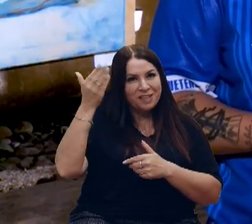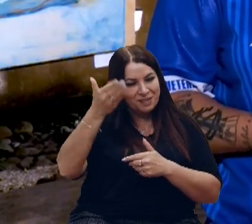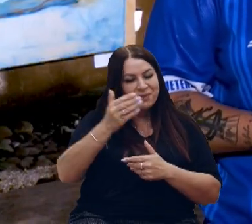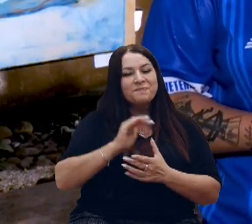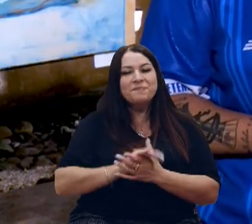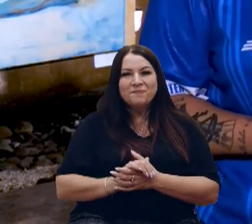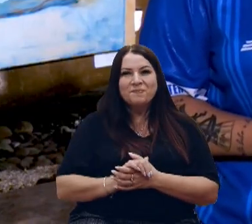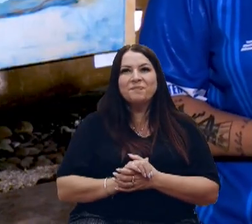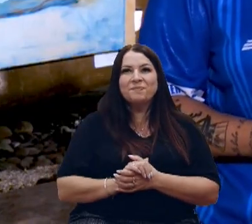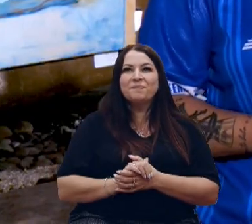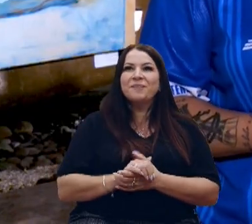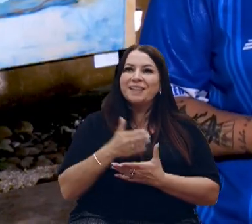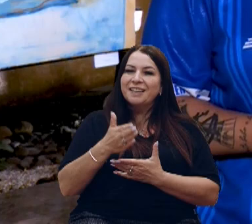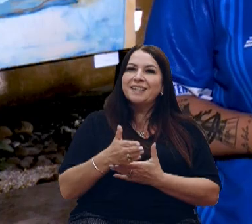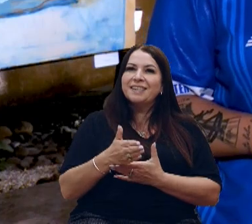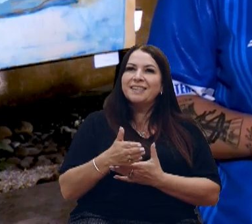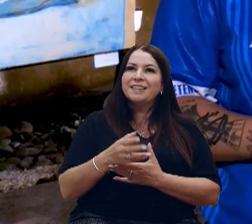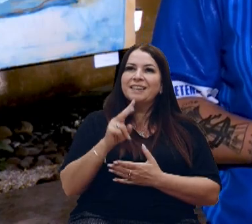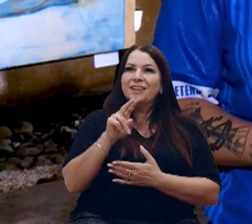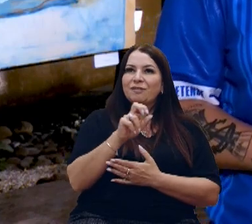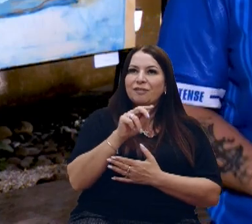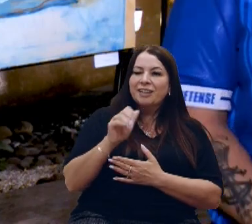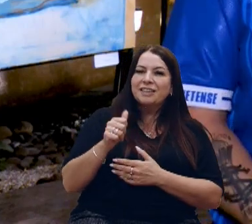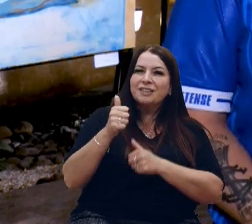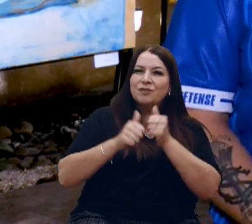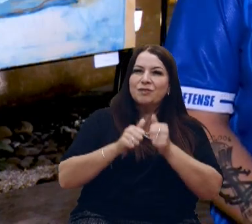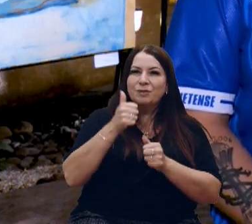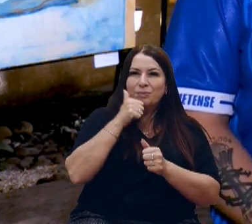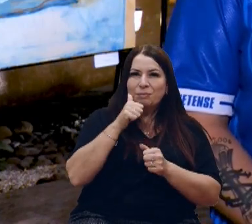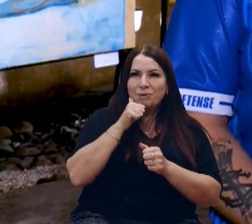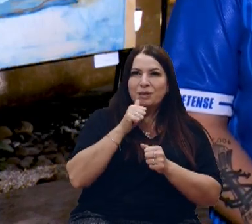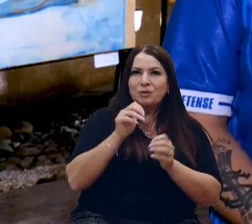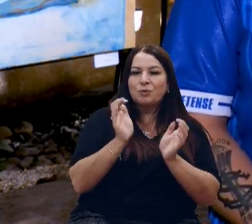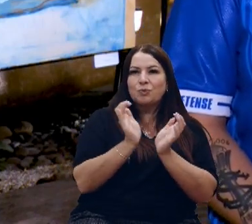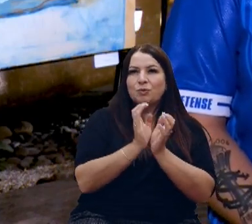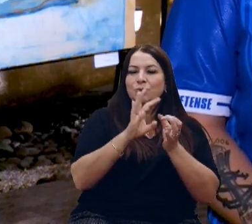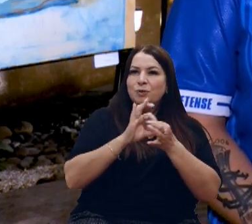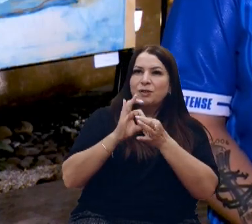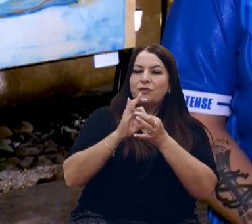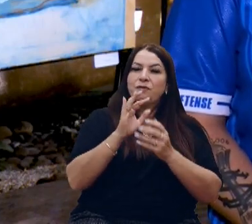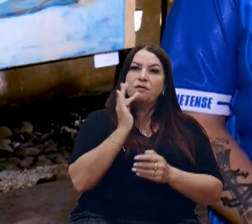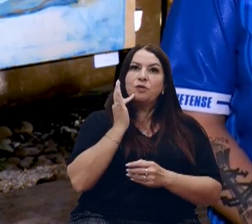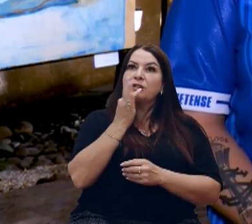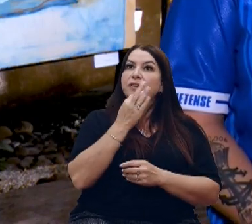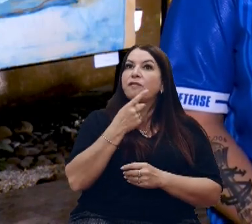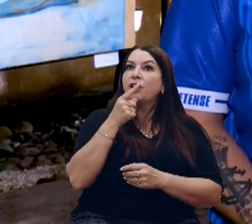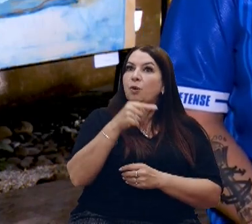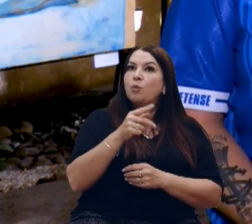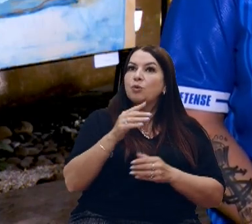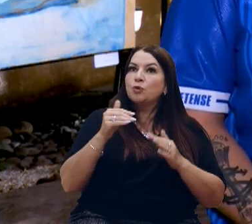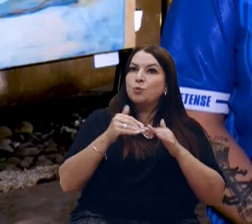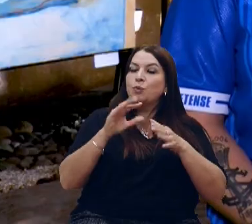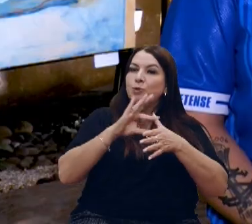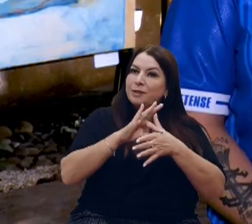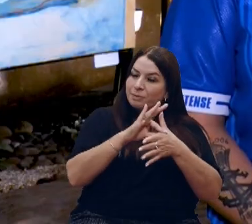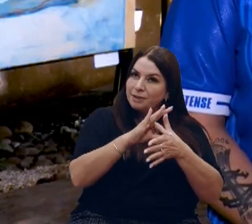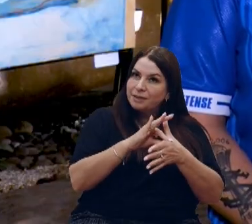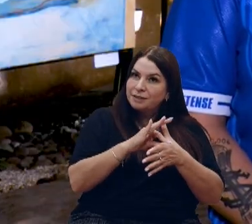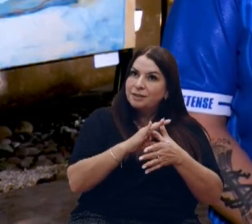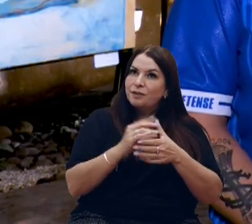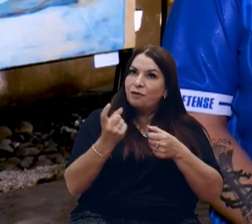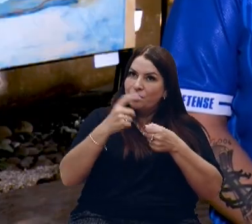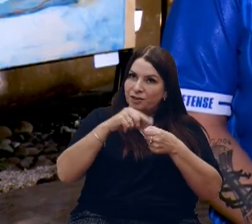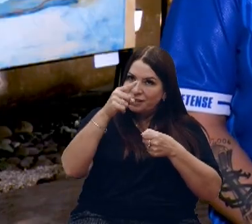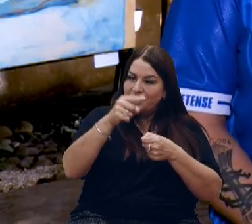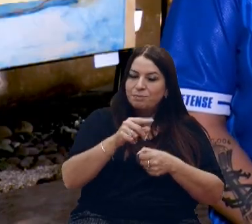então. Então, essa foi Vanessa da Silva, jogadora de futebol do time União Forquetense, veio falar hoje no Acordo de Lideranças. Voltamos